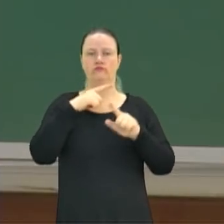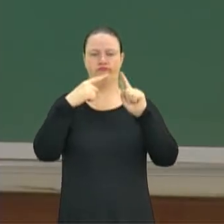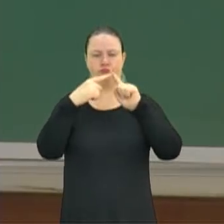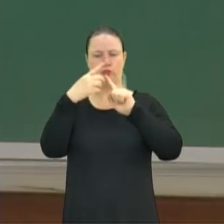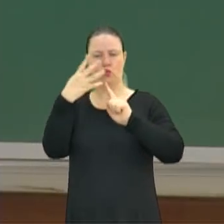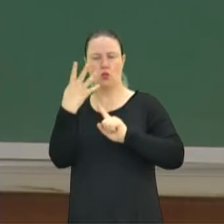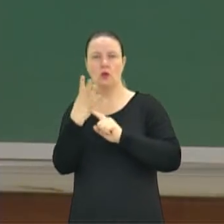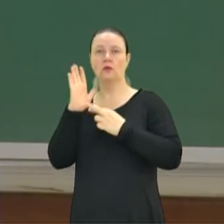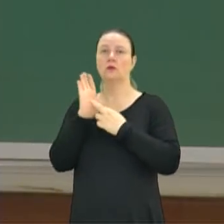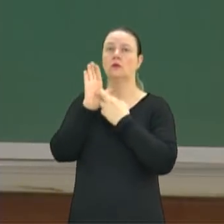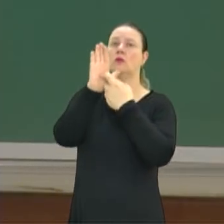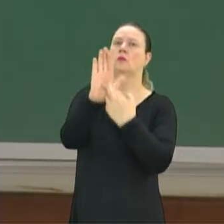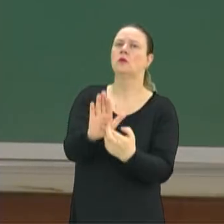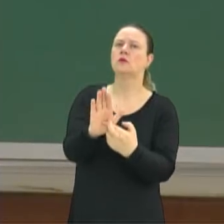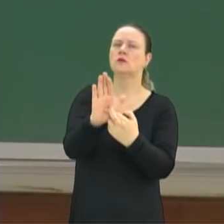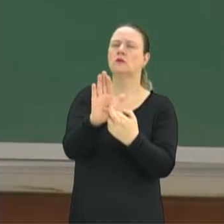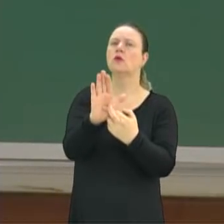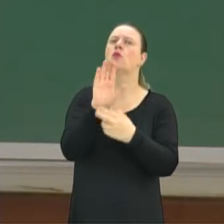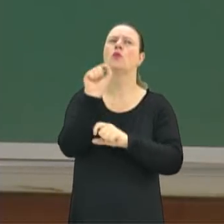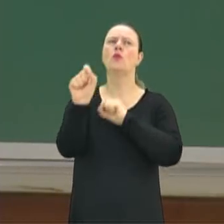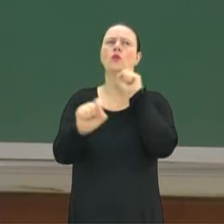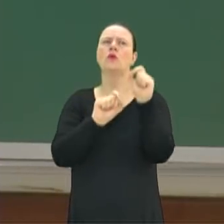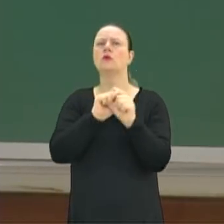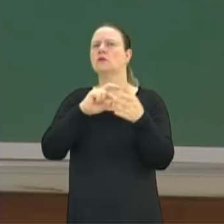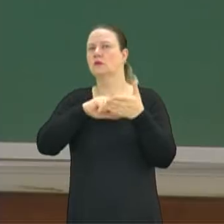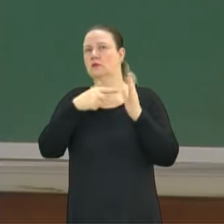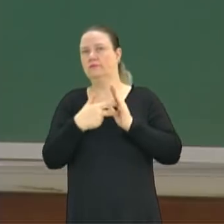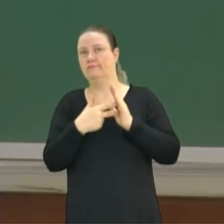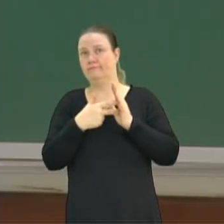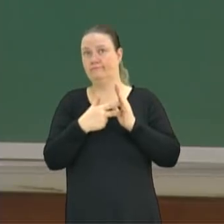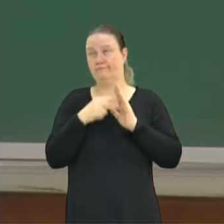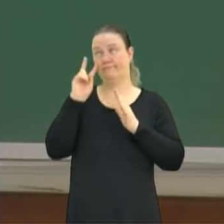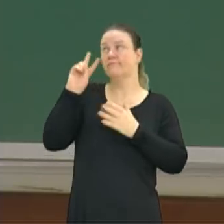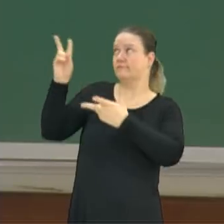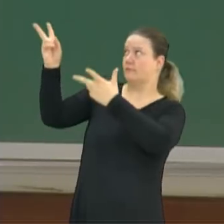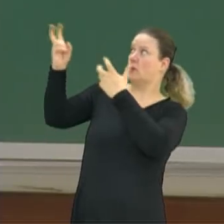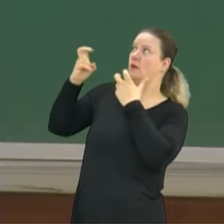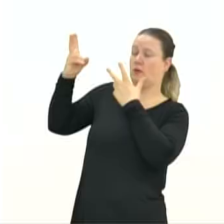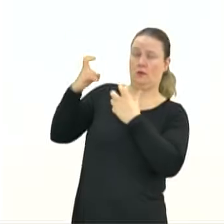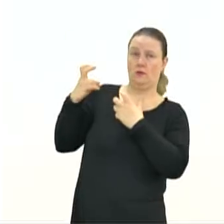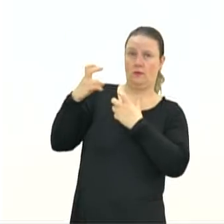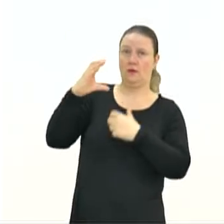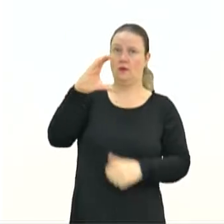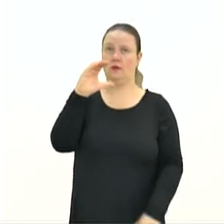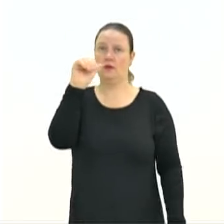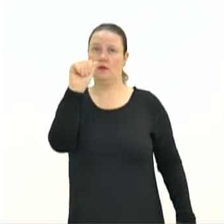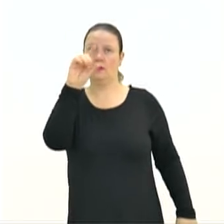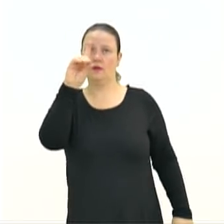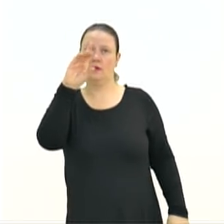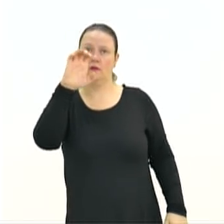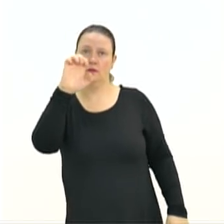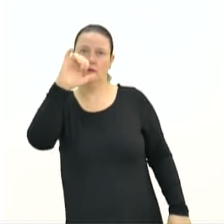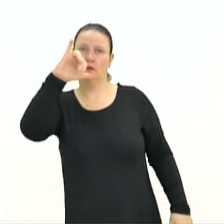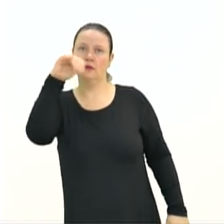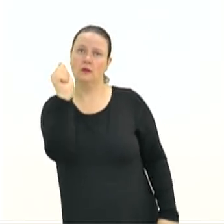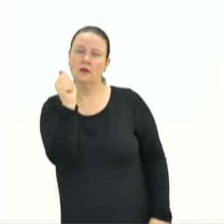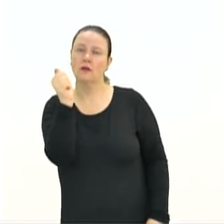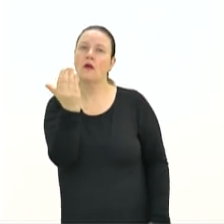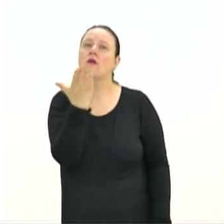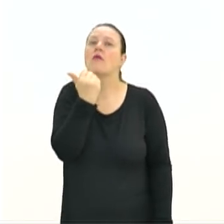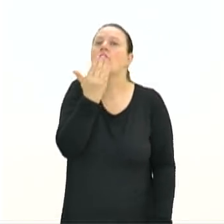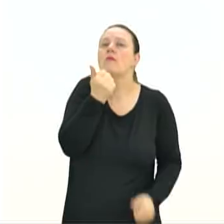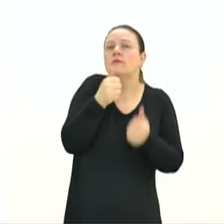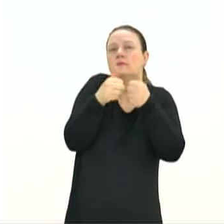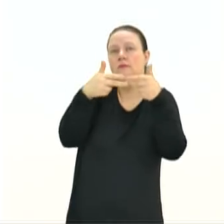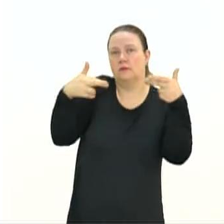Então, está representando. Então, pirâmide ecológica nada mais é do que representação gráfica de cadeias alimentares. E a gente tem 3 tipos diferentes.